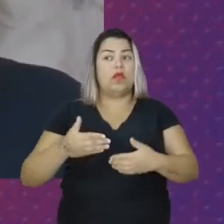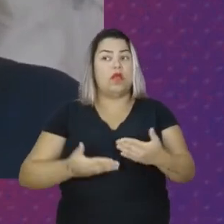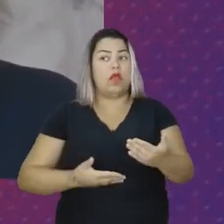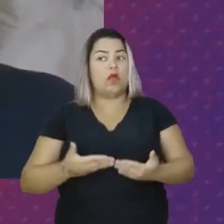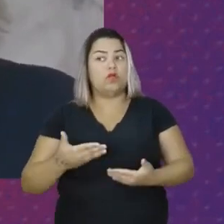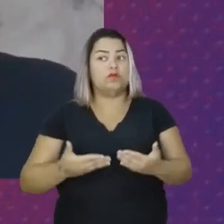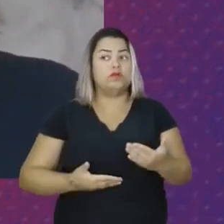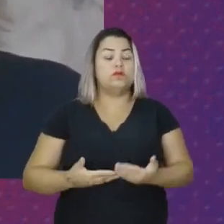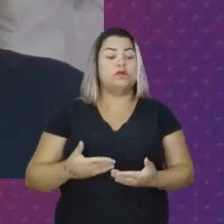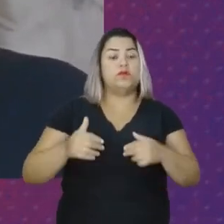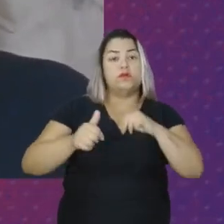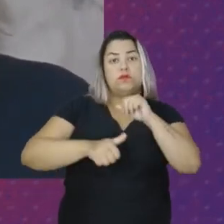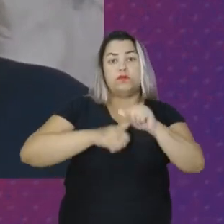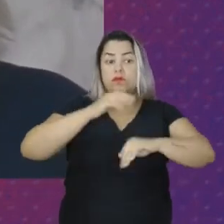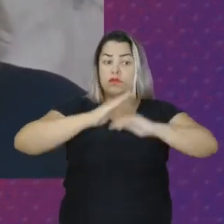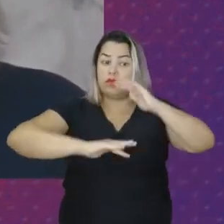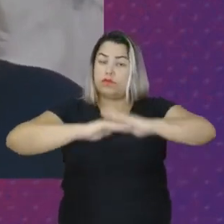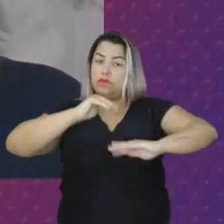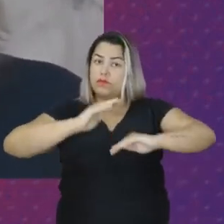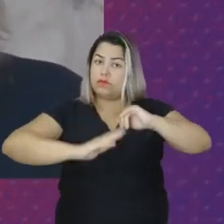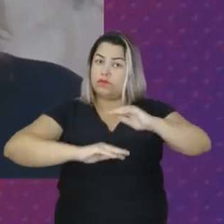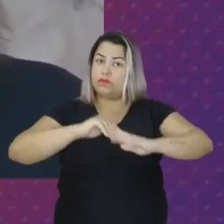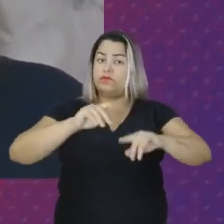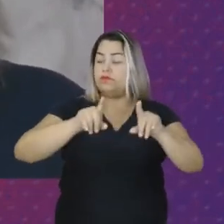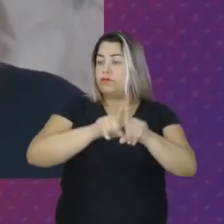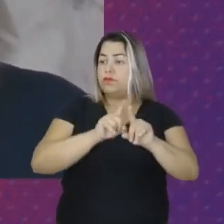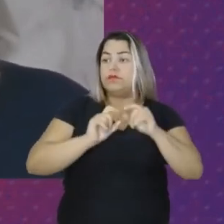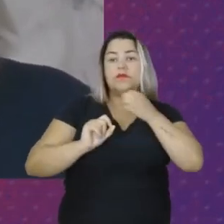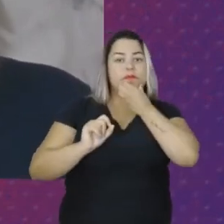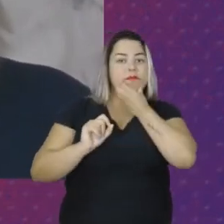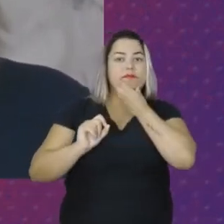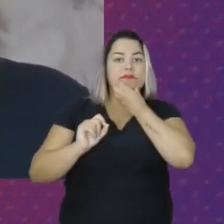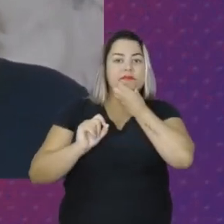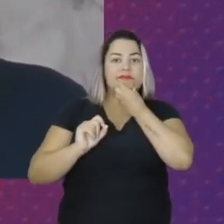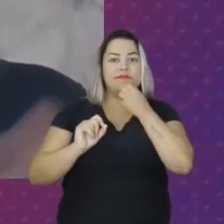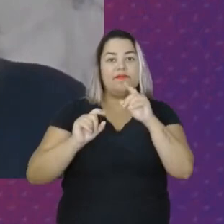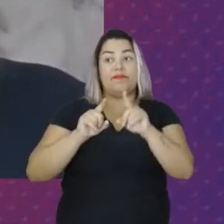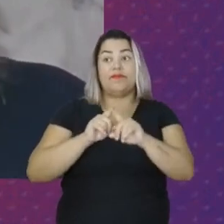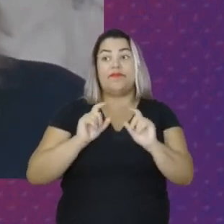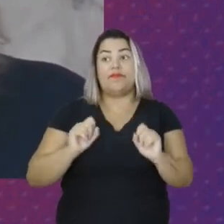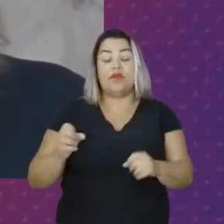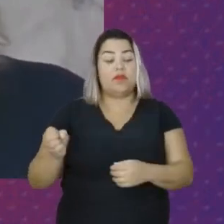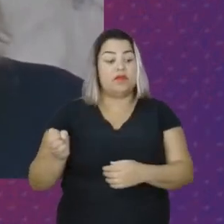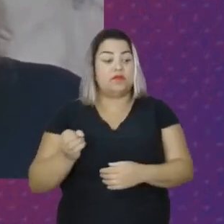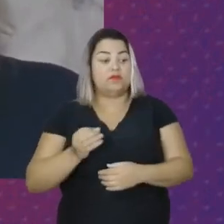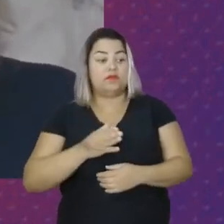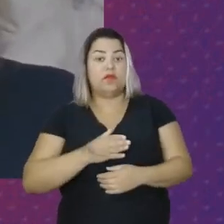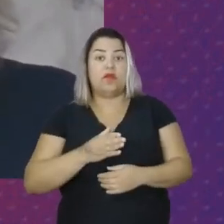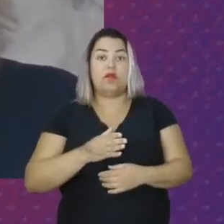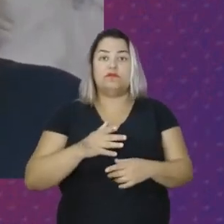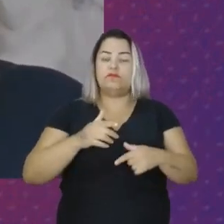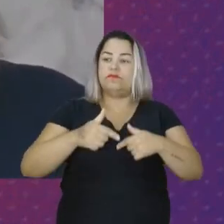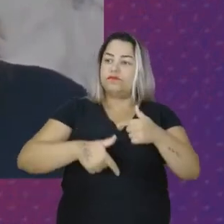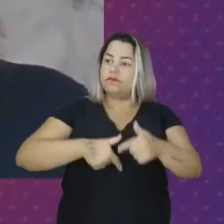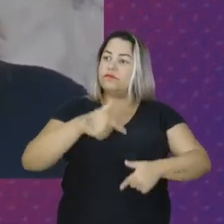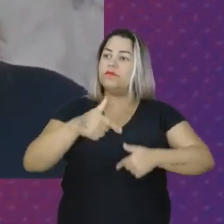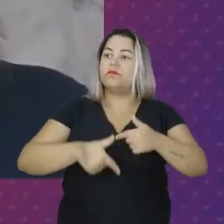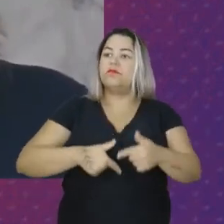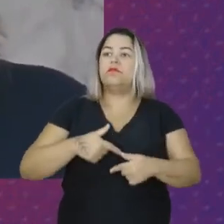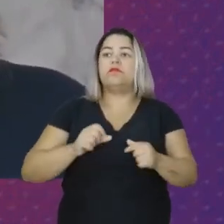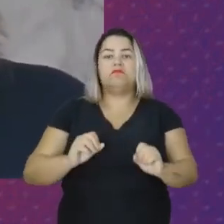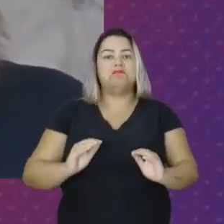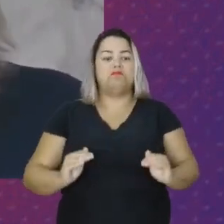de formação profissional, ascensão profissional, novos cargos, e